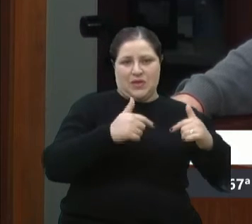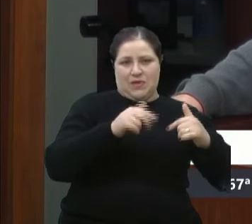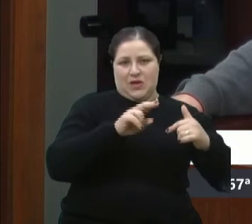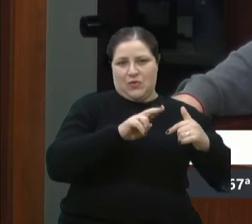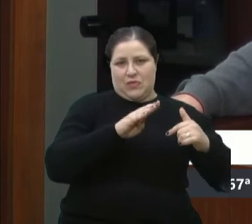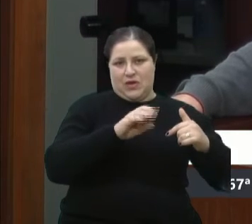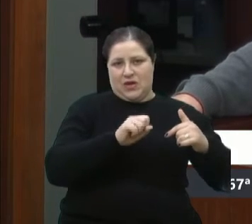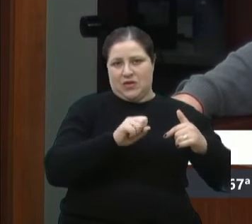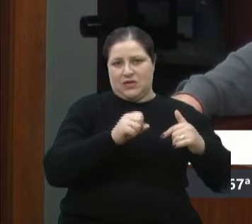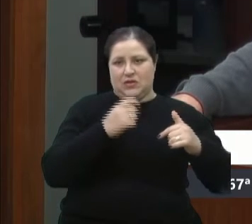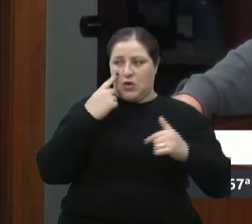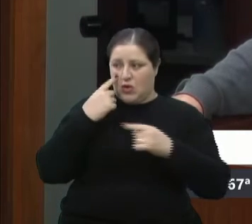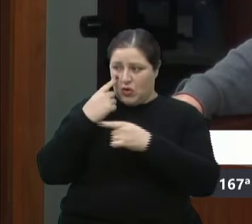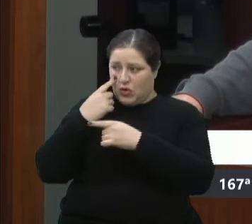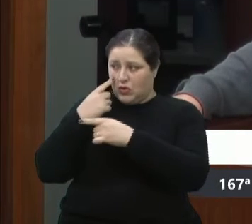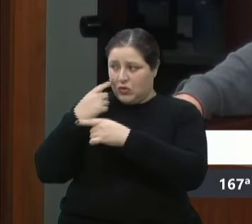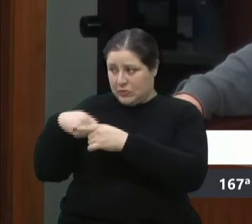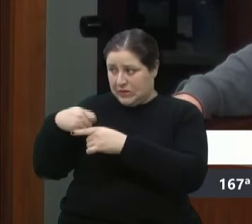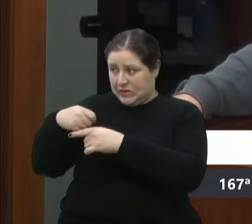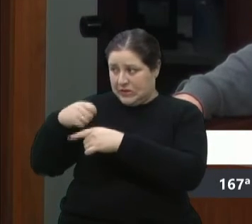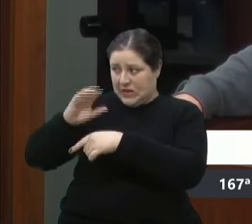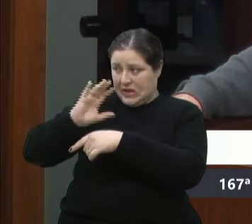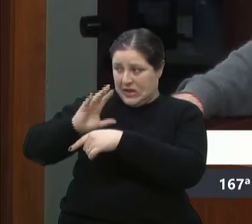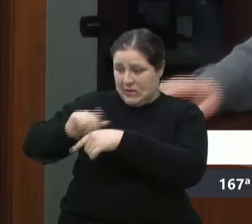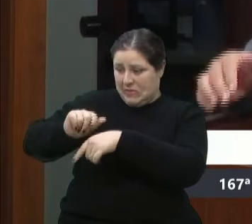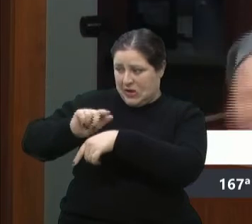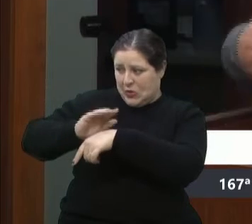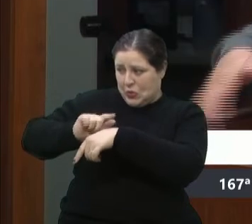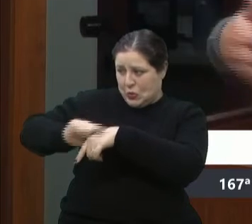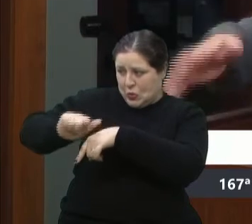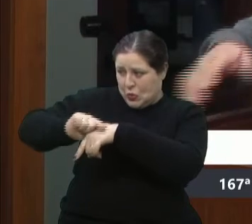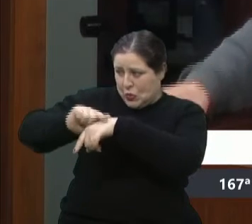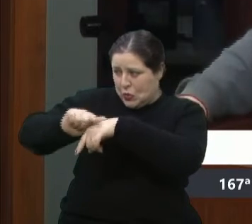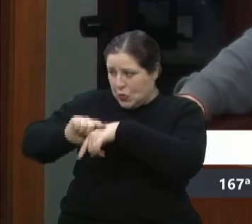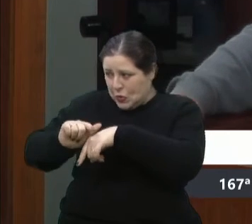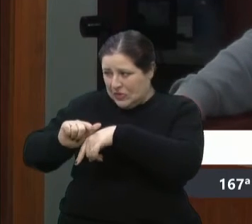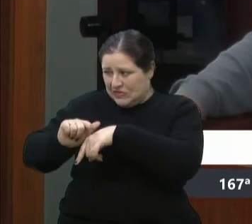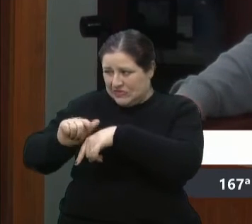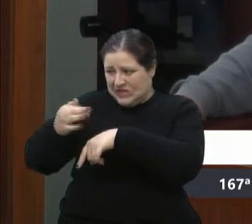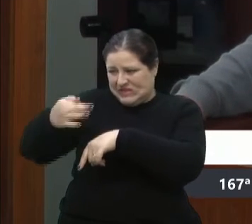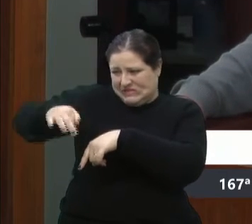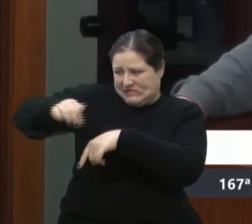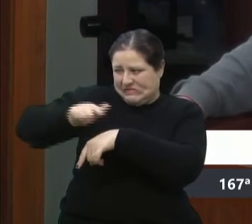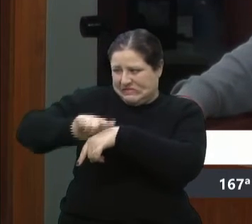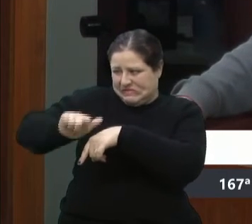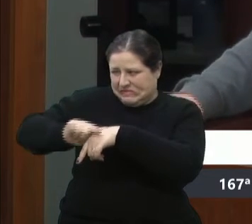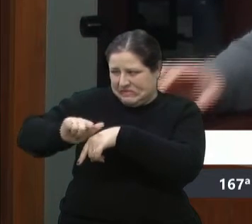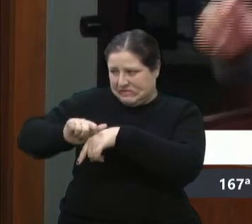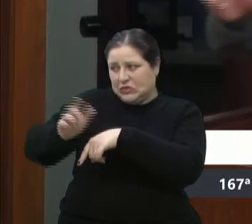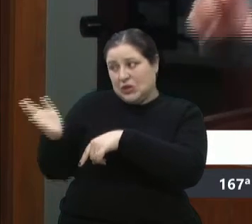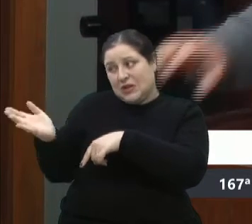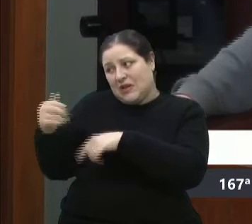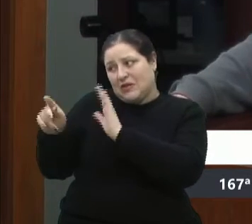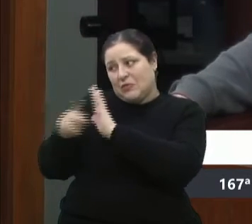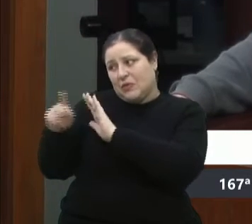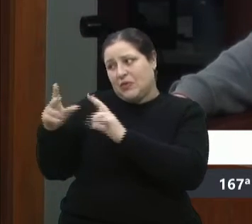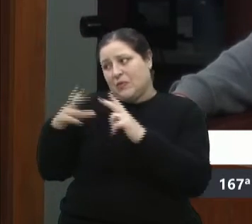soro, a gente faz o curativo. E as pessoas chegaram nas UBS ontem à tarde com o